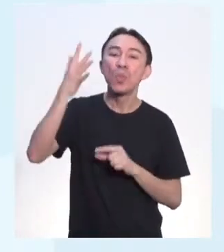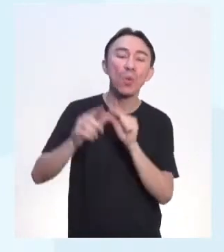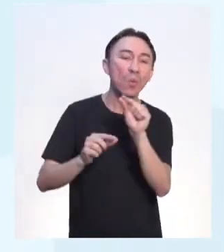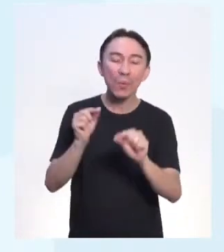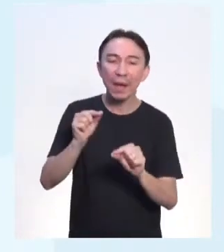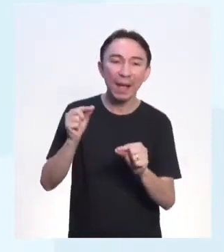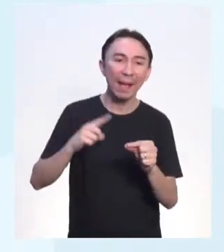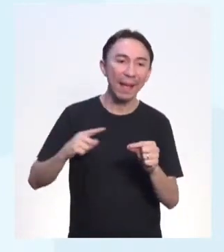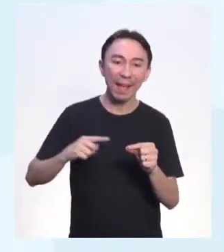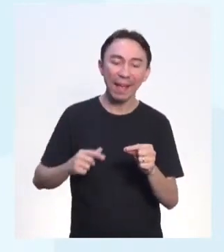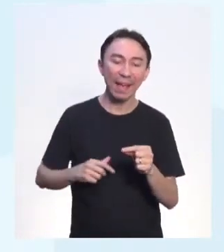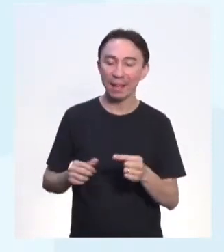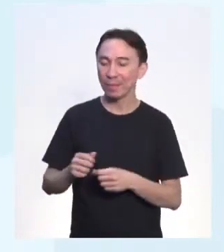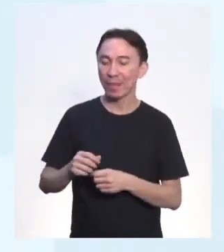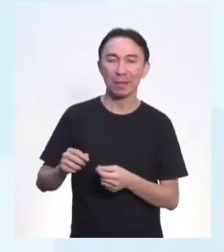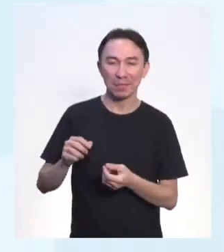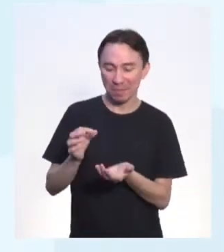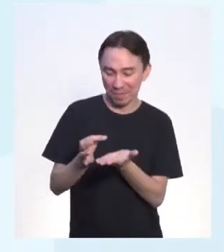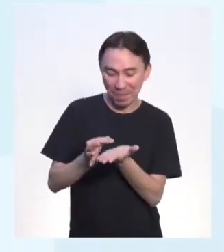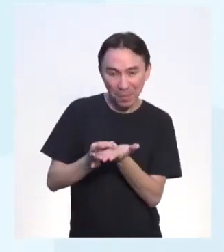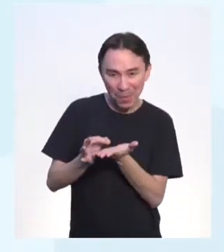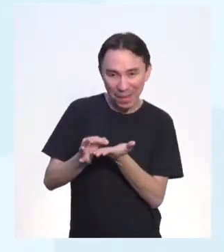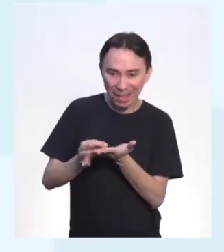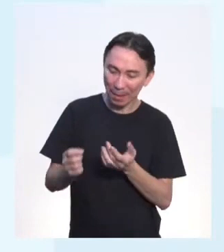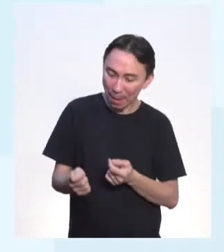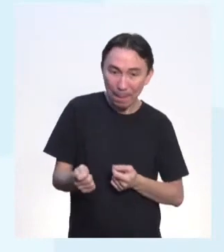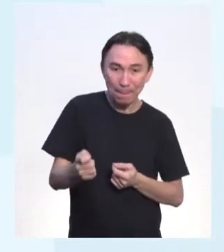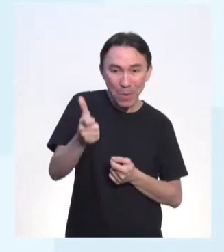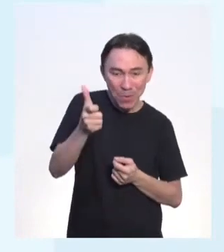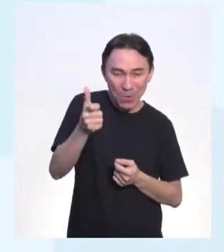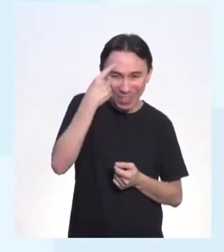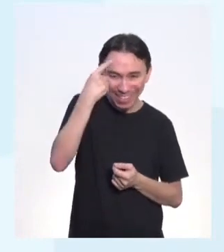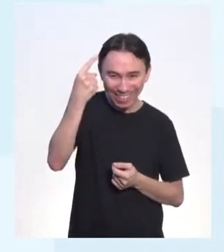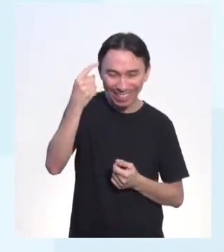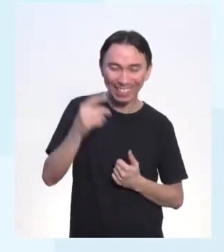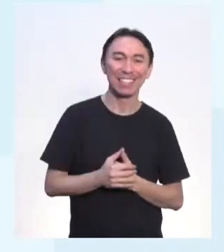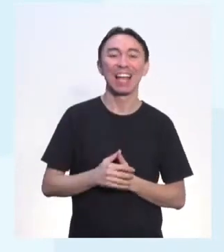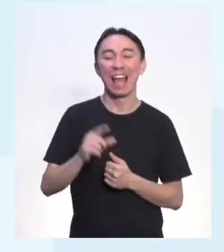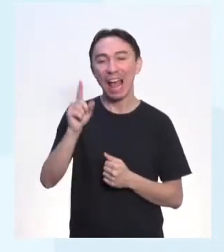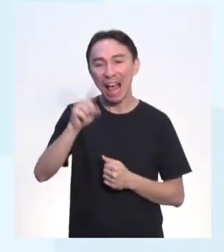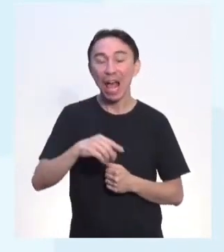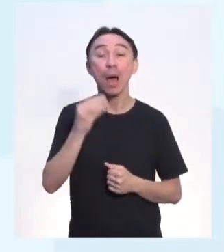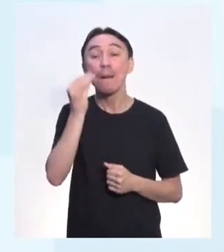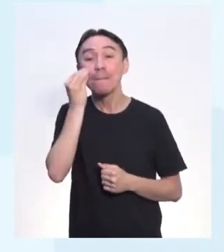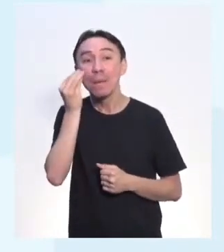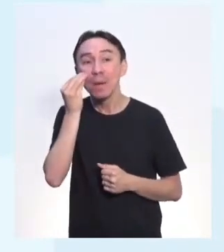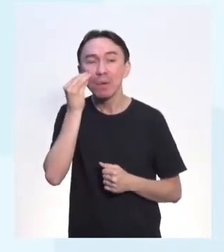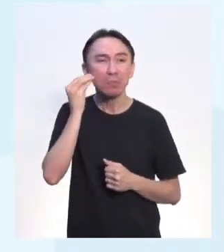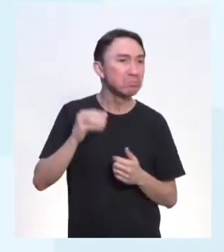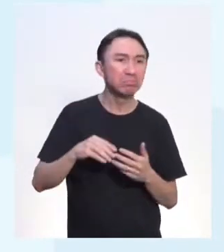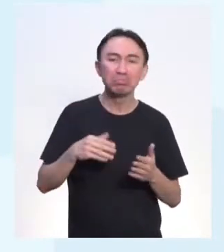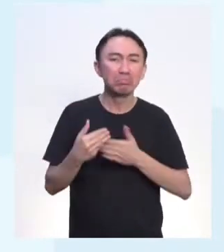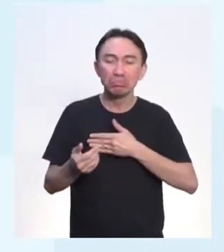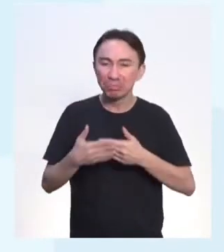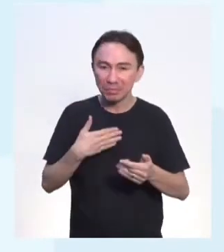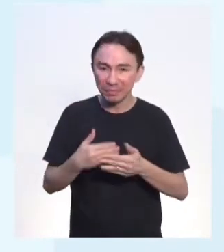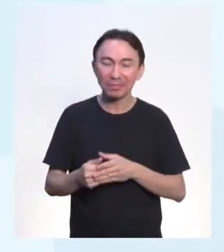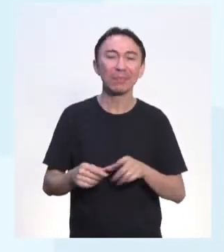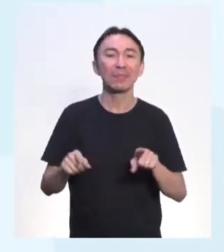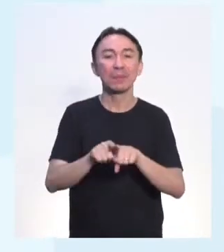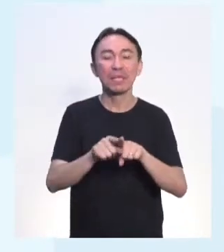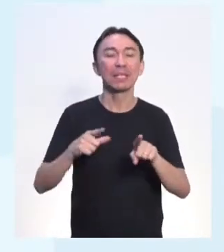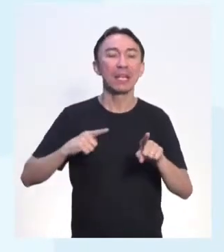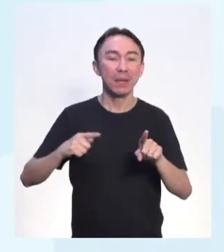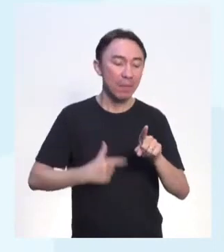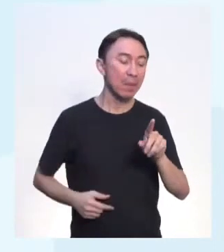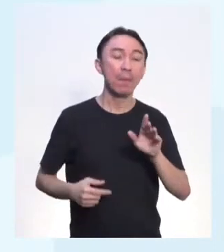um dado, ia lançar uma moeda, certo? Esse era o experimento aleatório. Aí, a gente tinha o espaço amostral. Amostral, que a gente representava